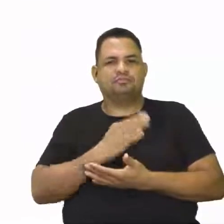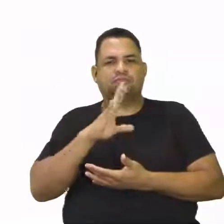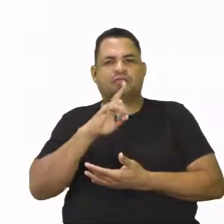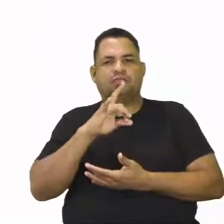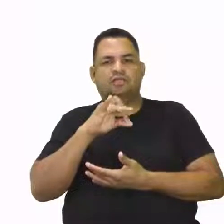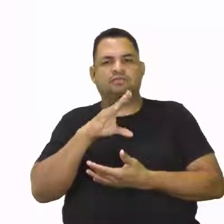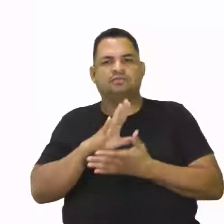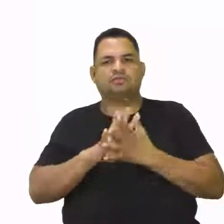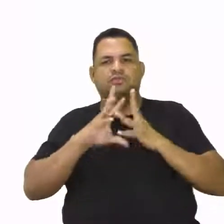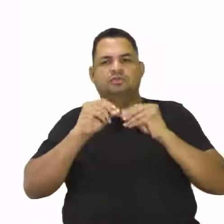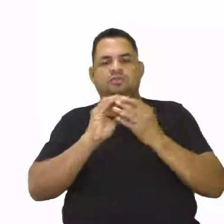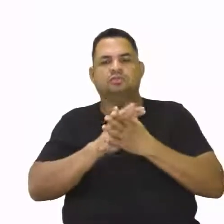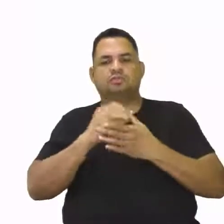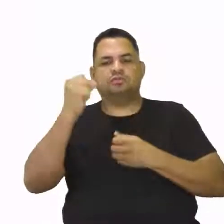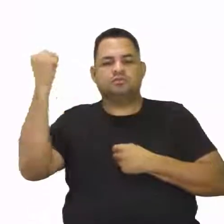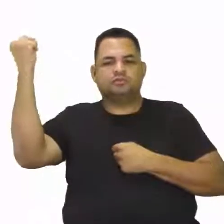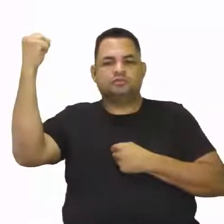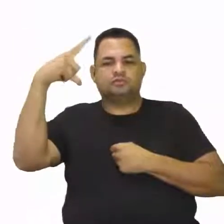total do Sol.